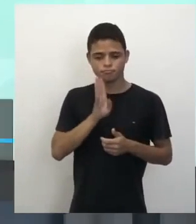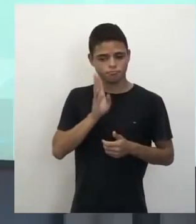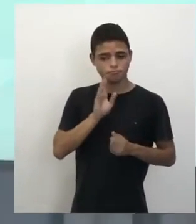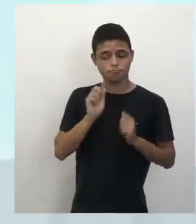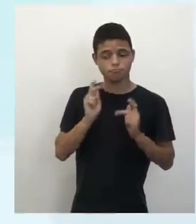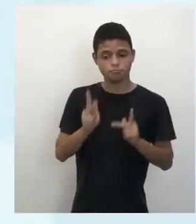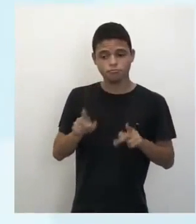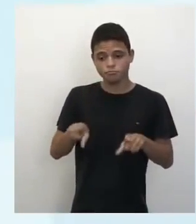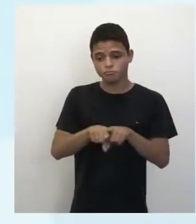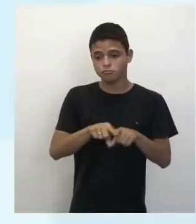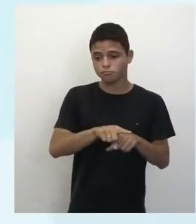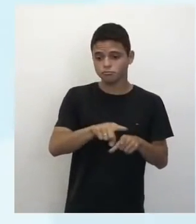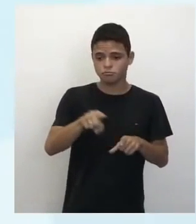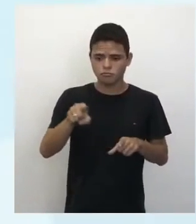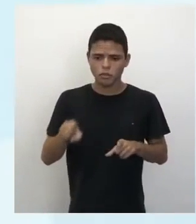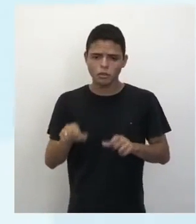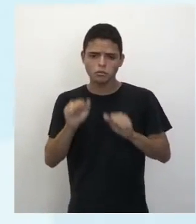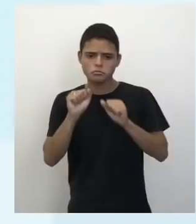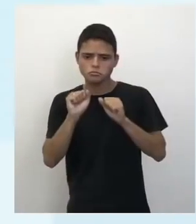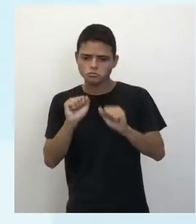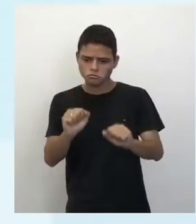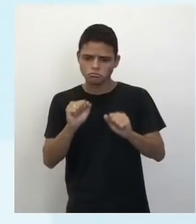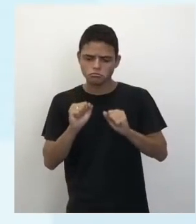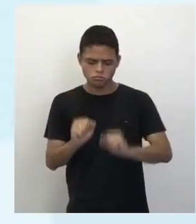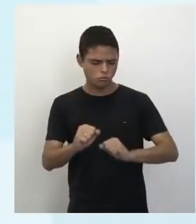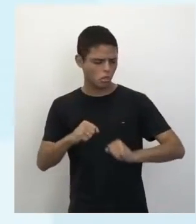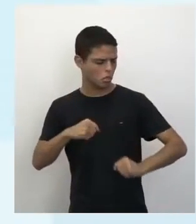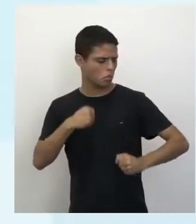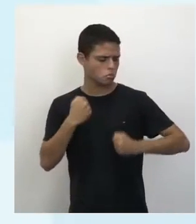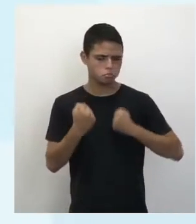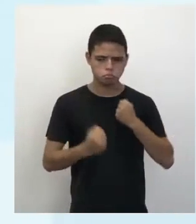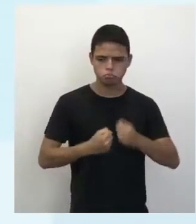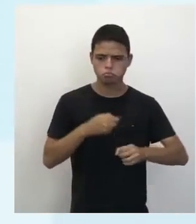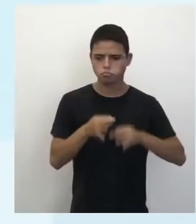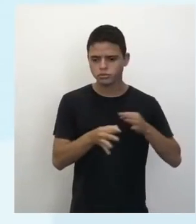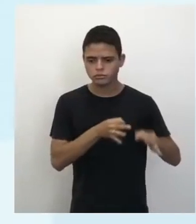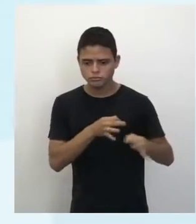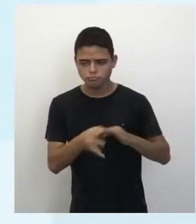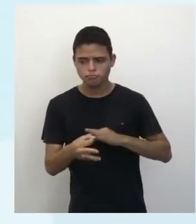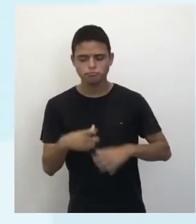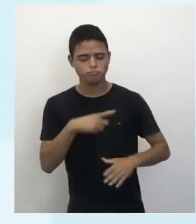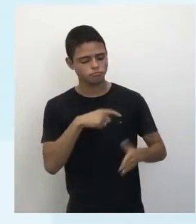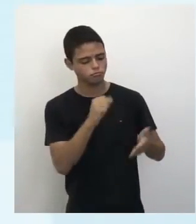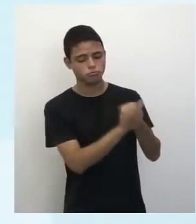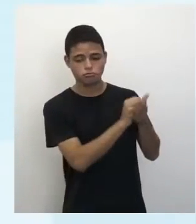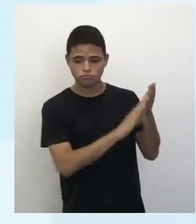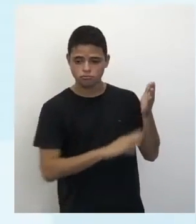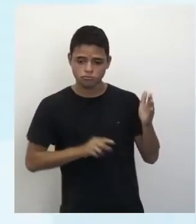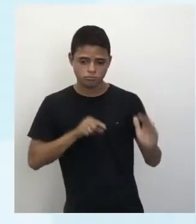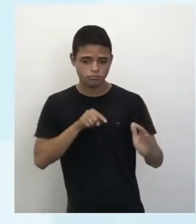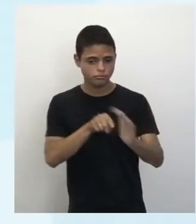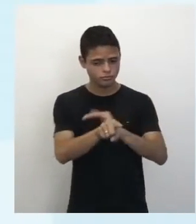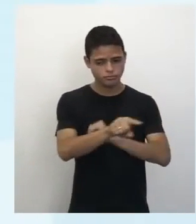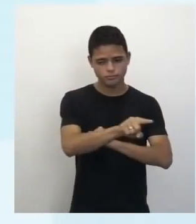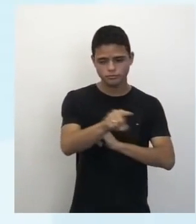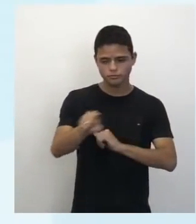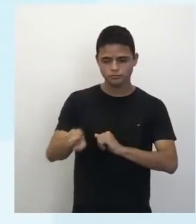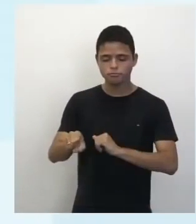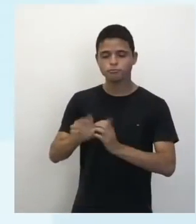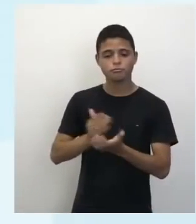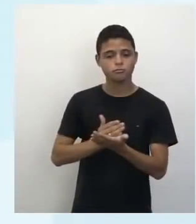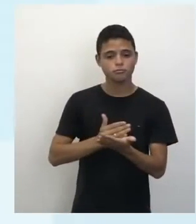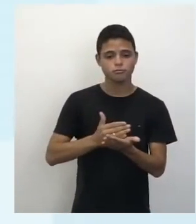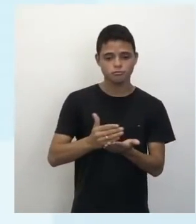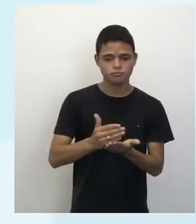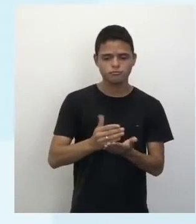já possam aí esquentar os motores, vem aquela questão, problema inicial.